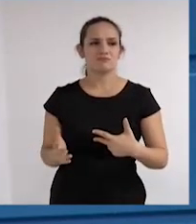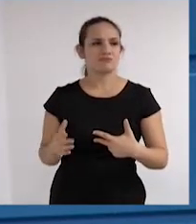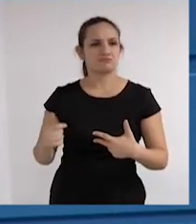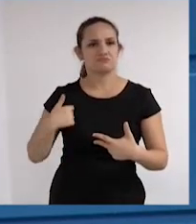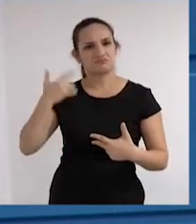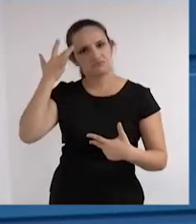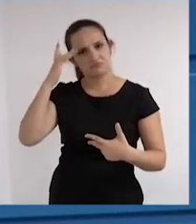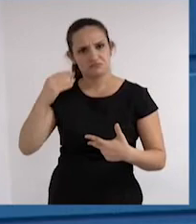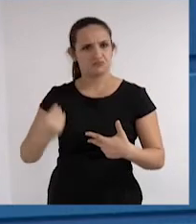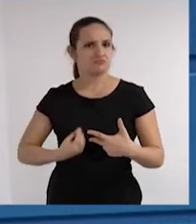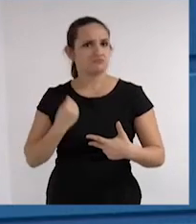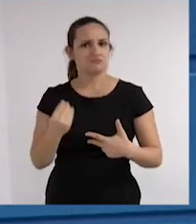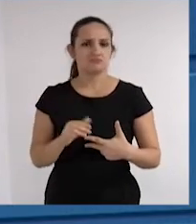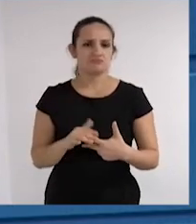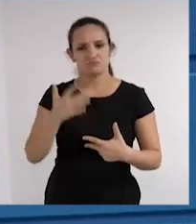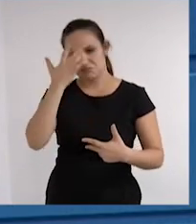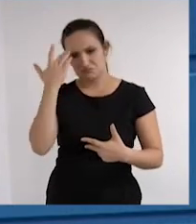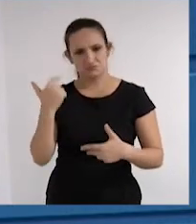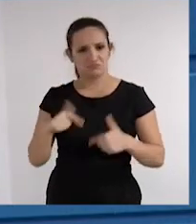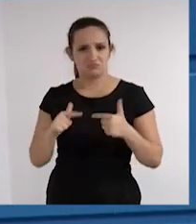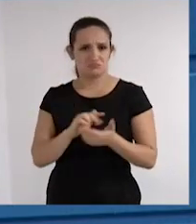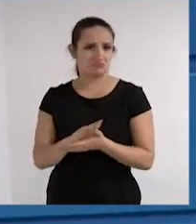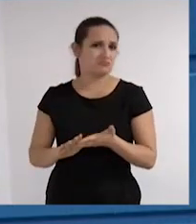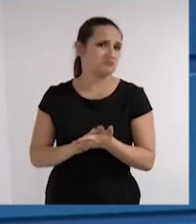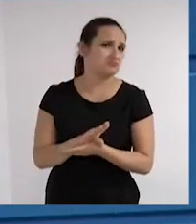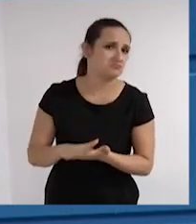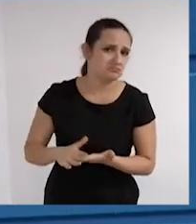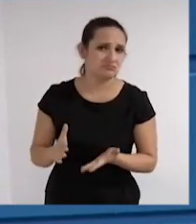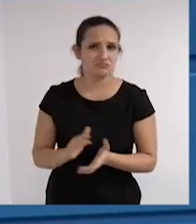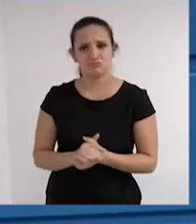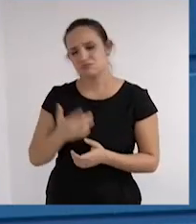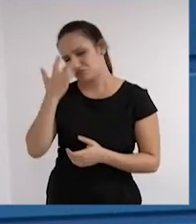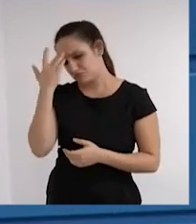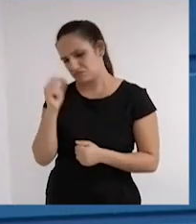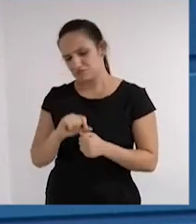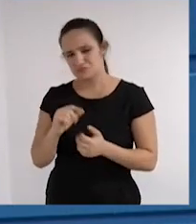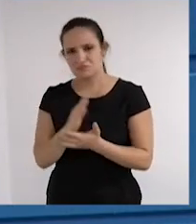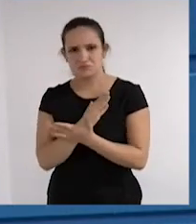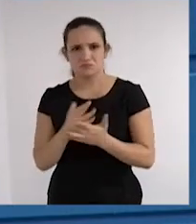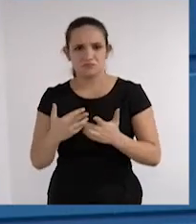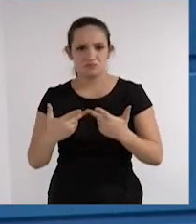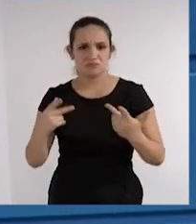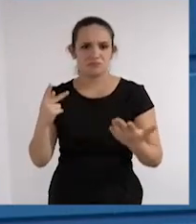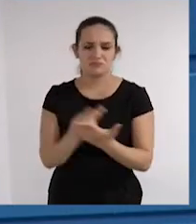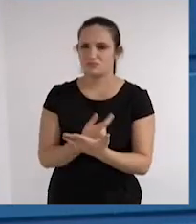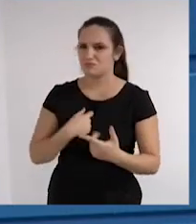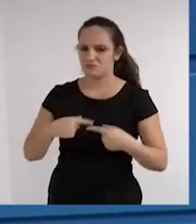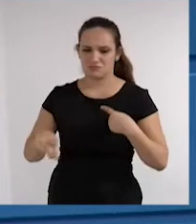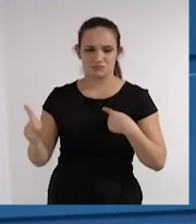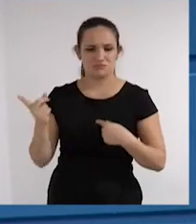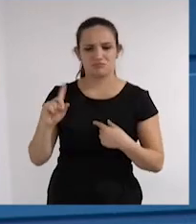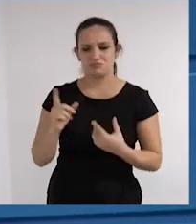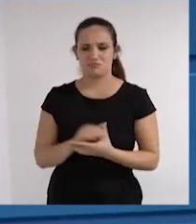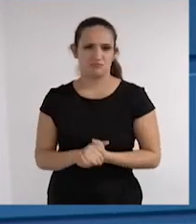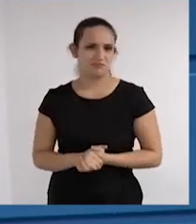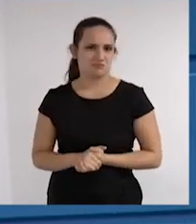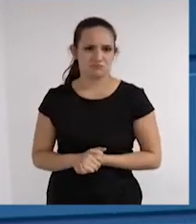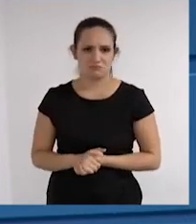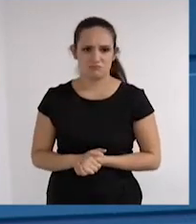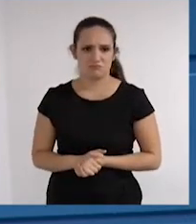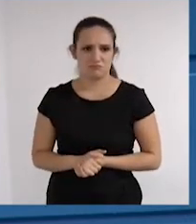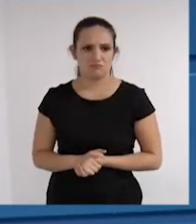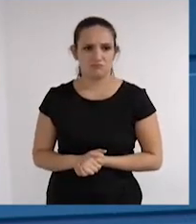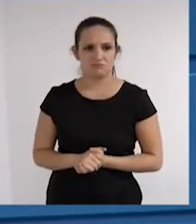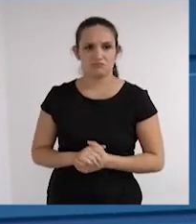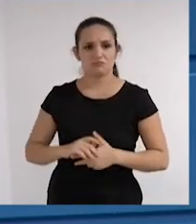lá como, de gente que não trabalhou, de gente isso, de gente aquilo. Nós nunca compactuamos com isso. O